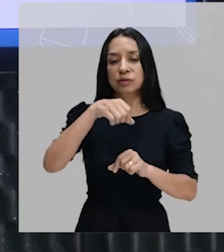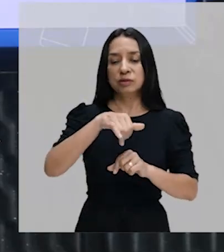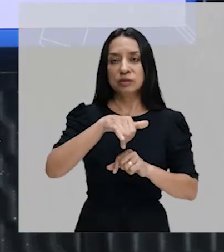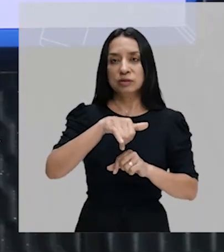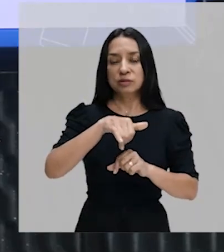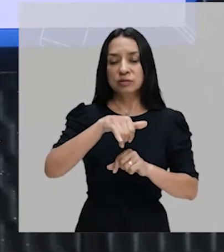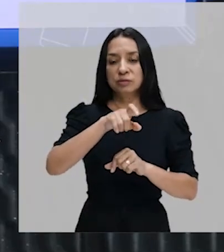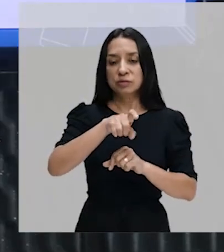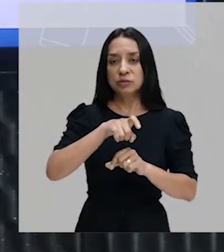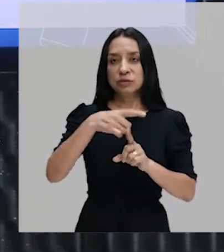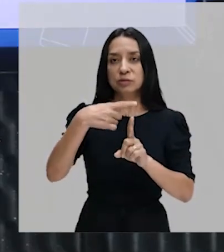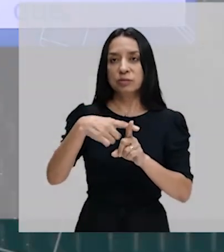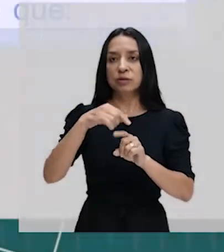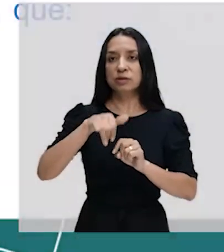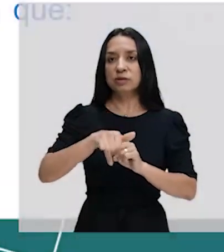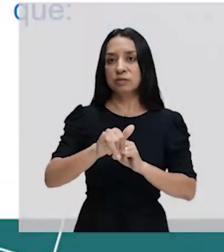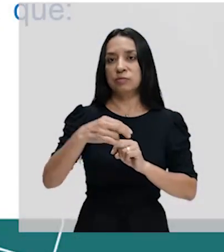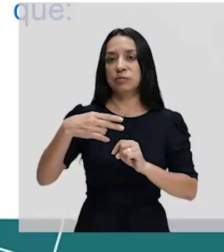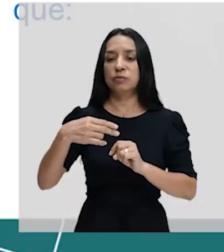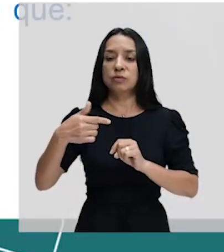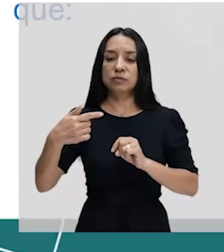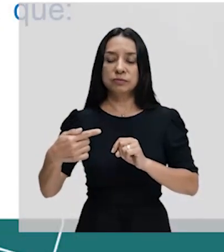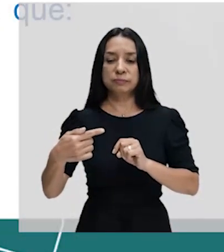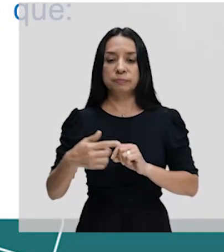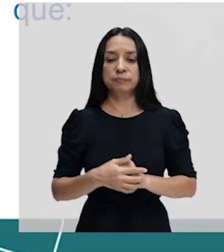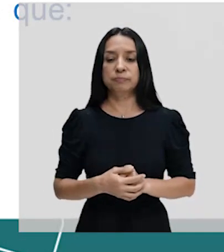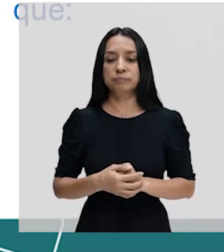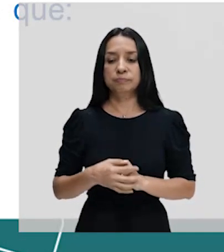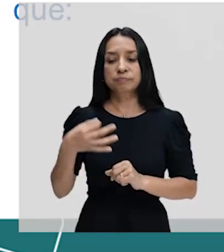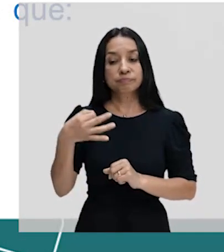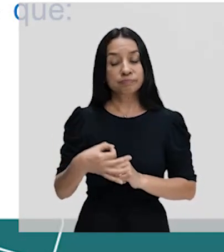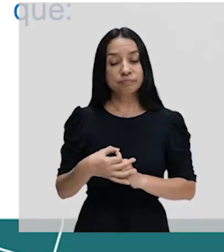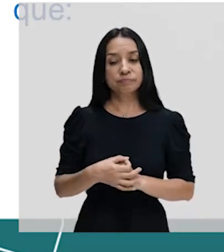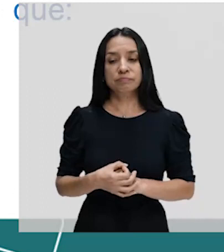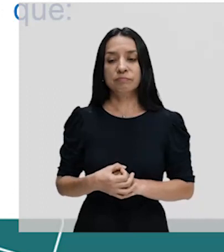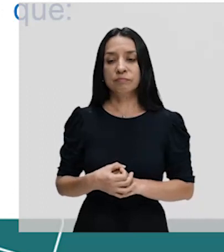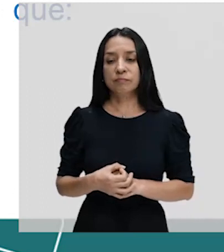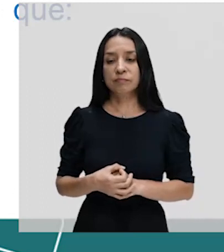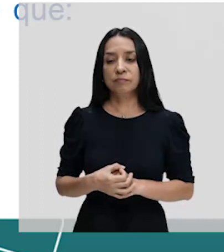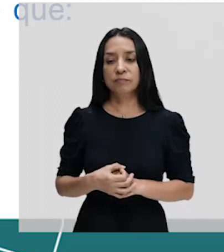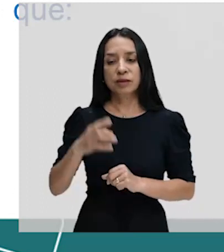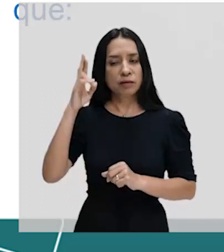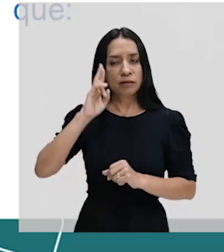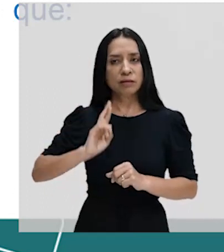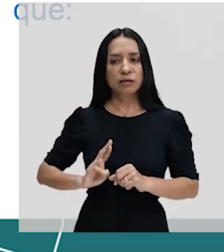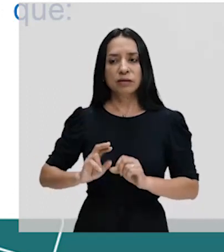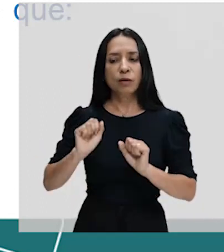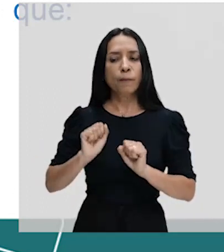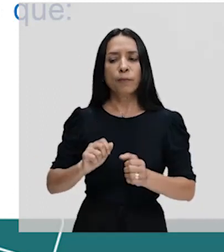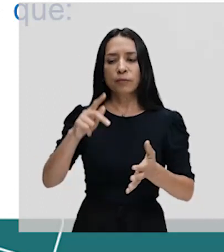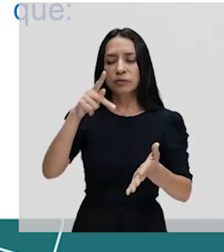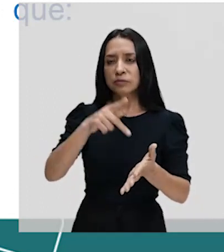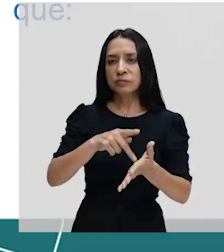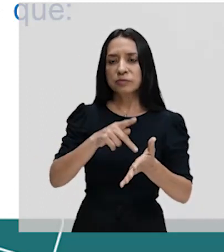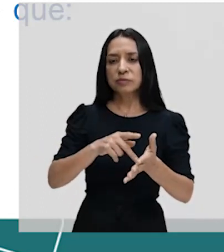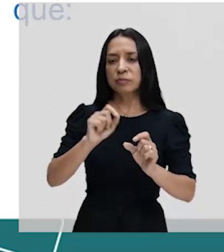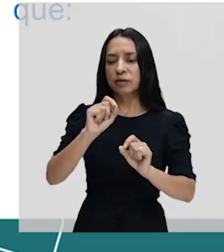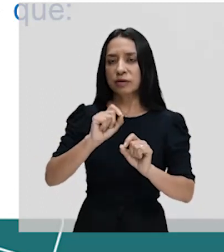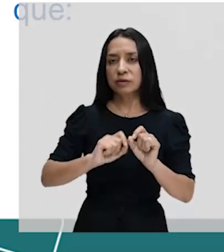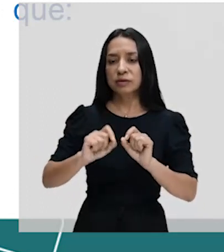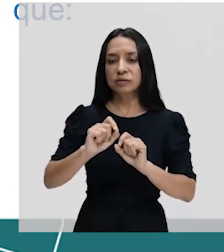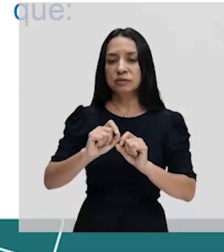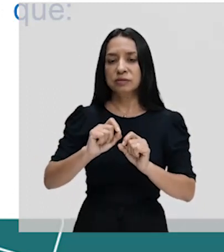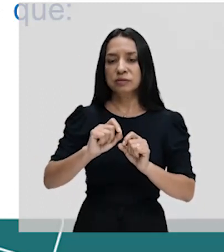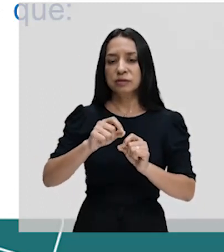y vai dar 7. Pronto. Renata, eu não posso, então, afirmar categoricamente que x